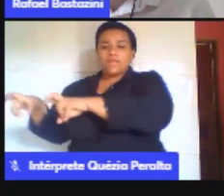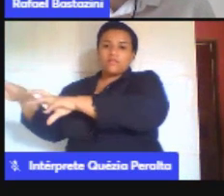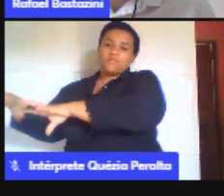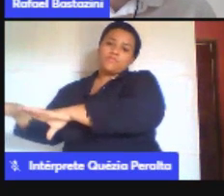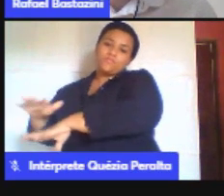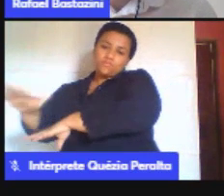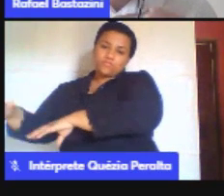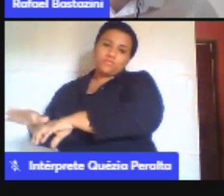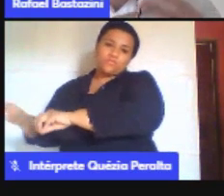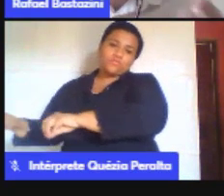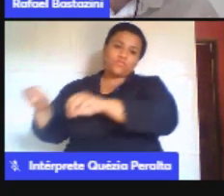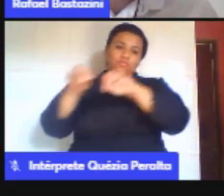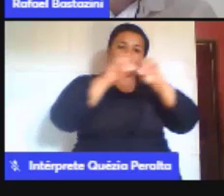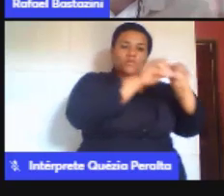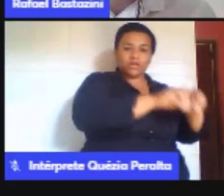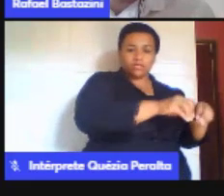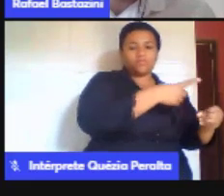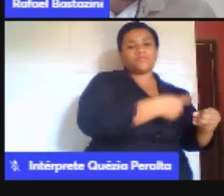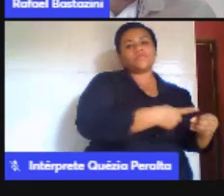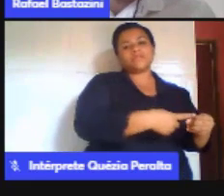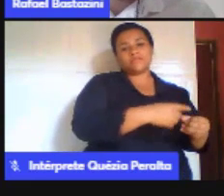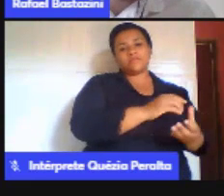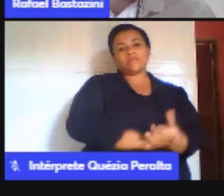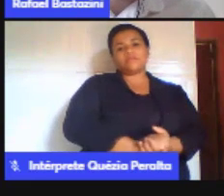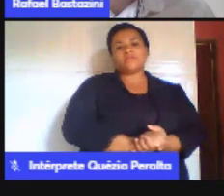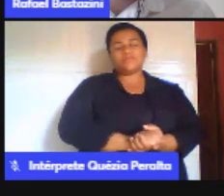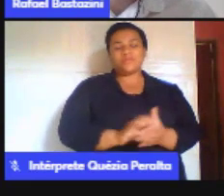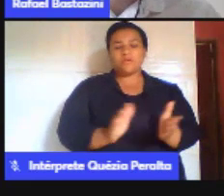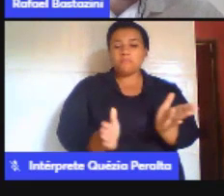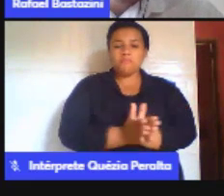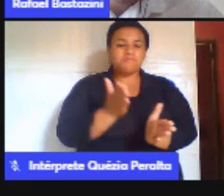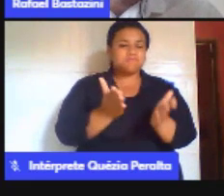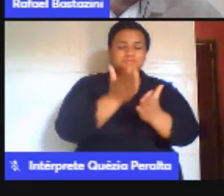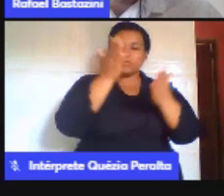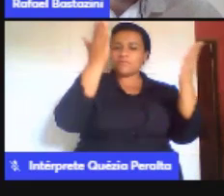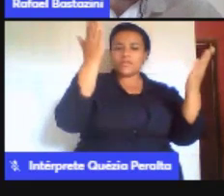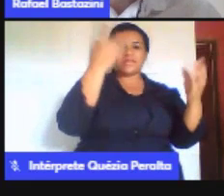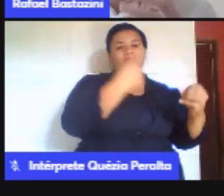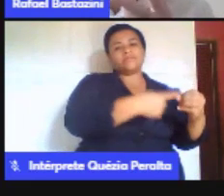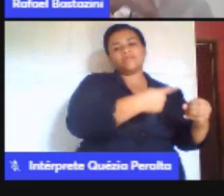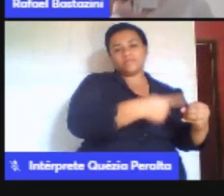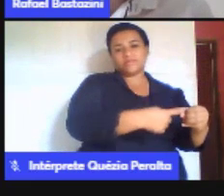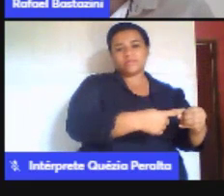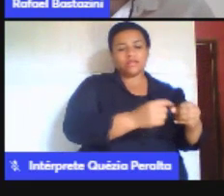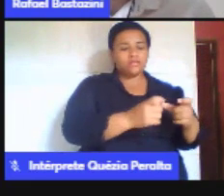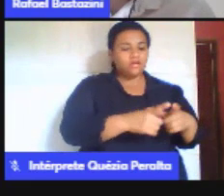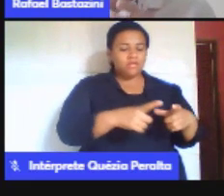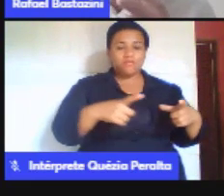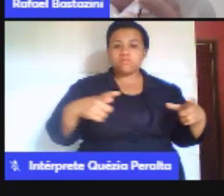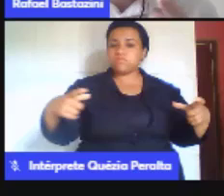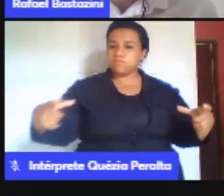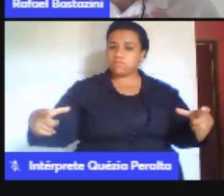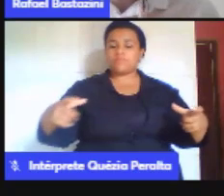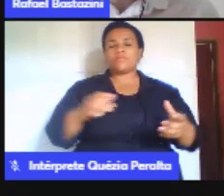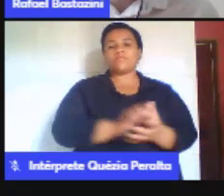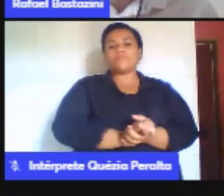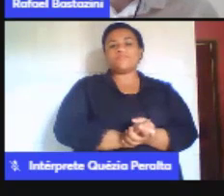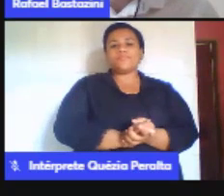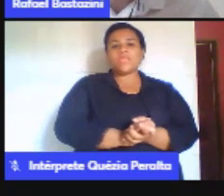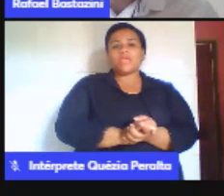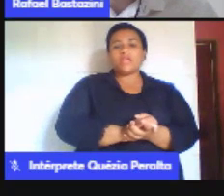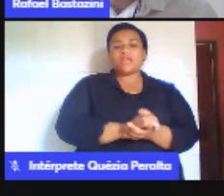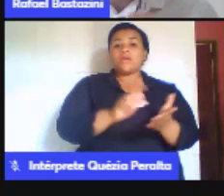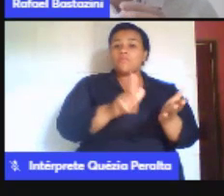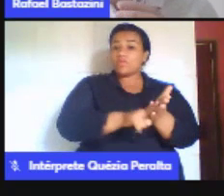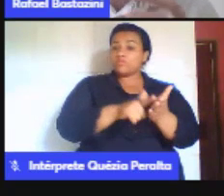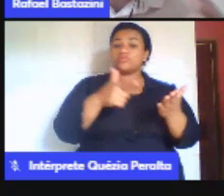tivemos, nesse período, um aumento da pobreza urbana. Então, por meio dos jornais, a gente